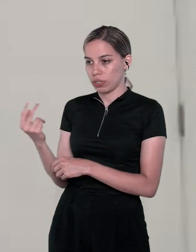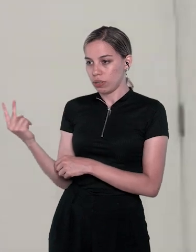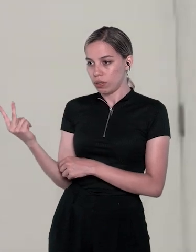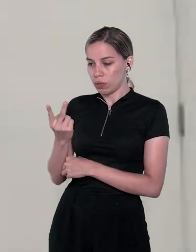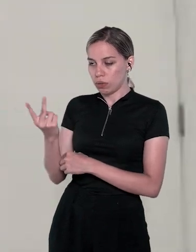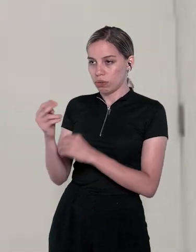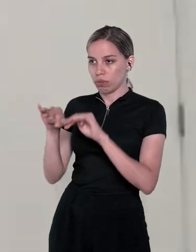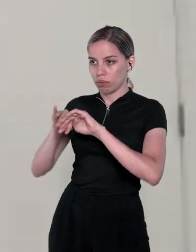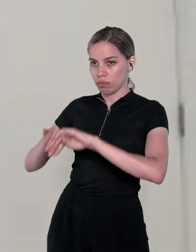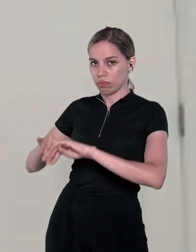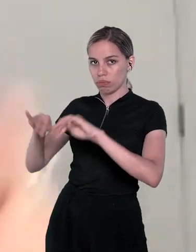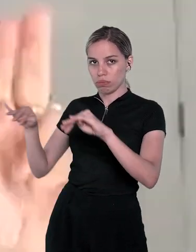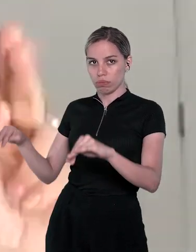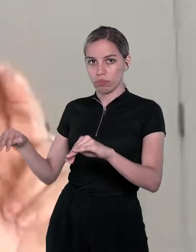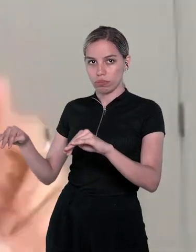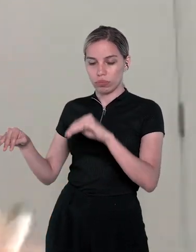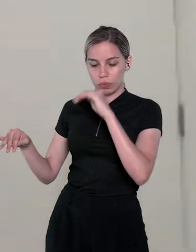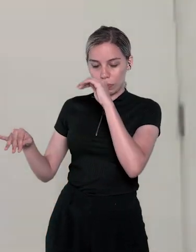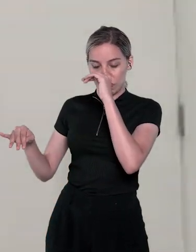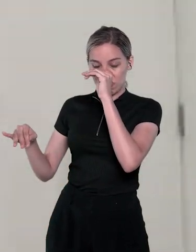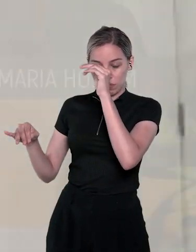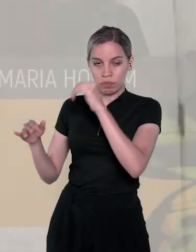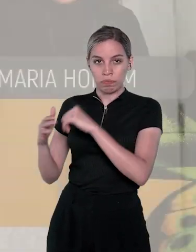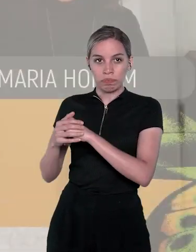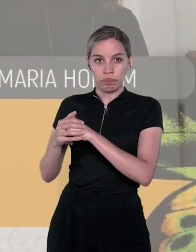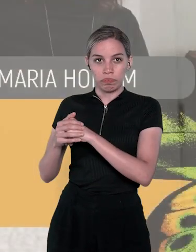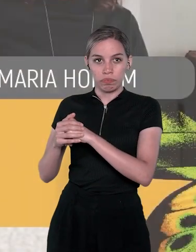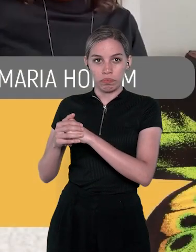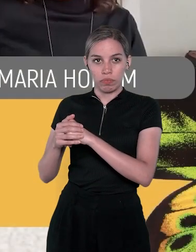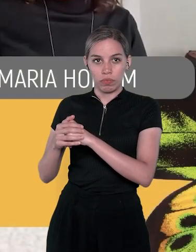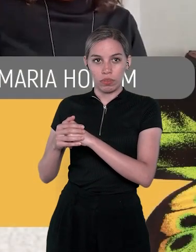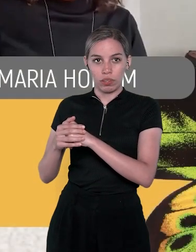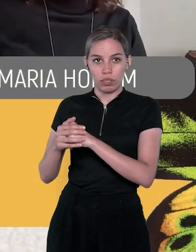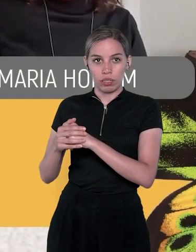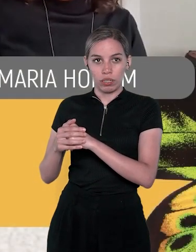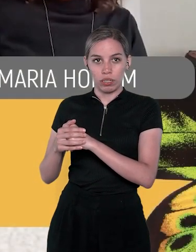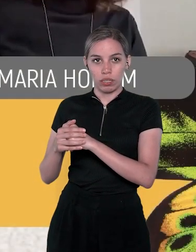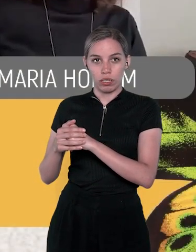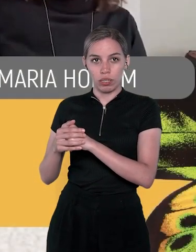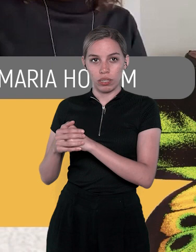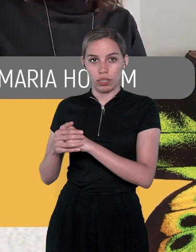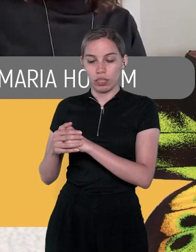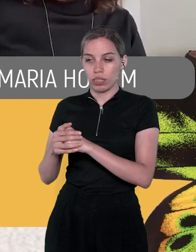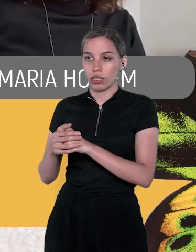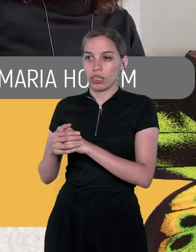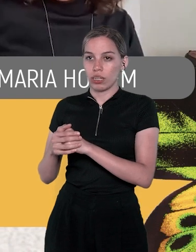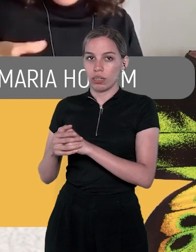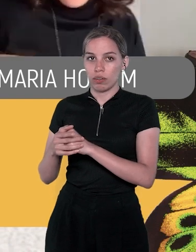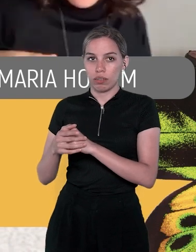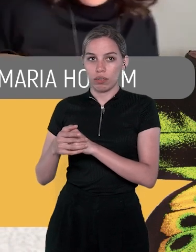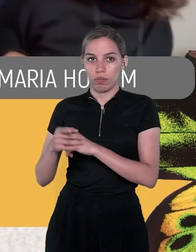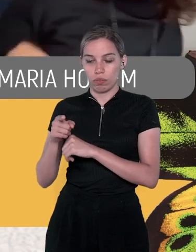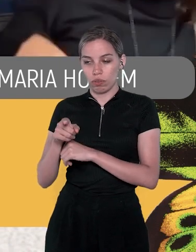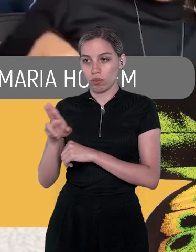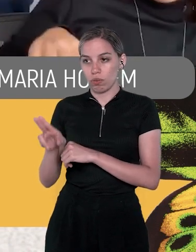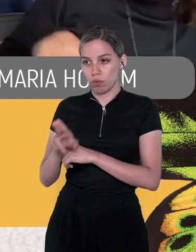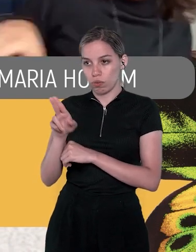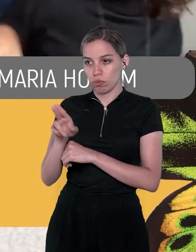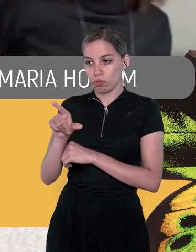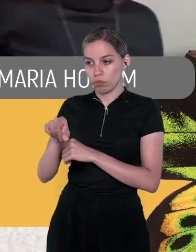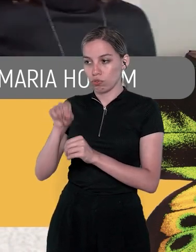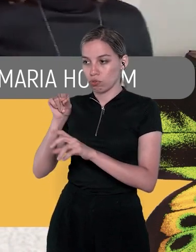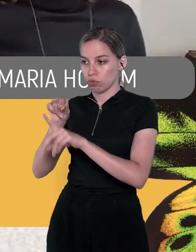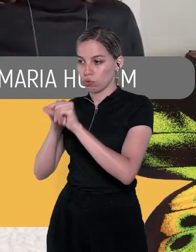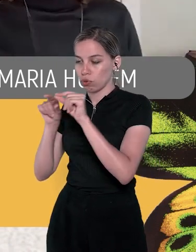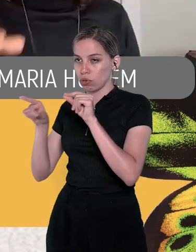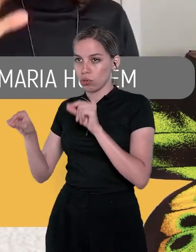ousou colocando a vilã no feminino, você ousou romper mãe e filha, que eu ia até te perguntar